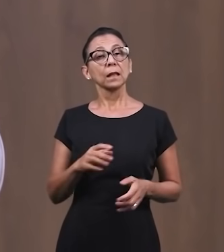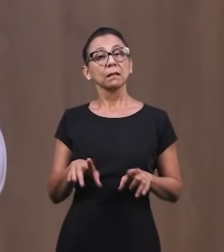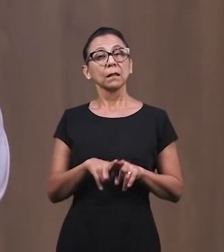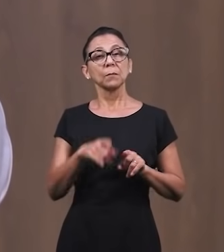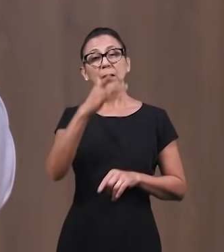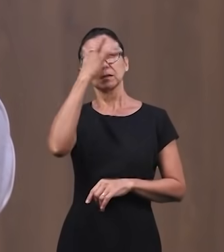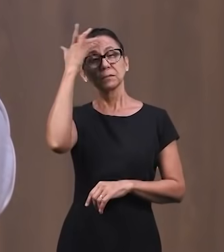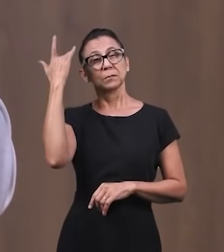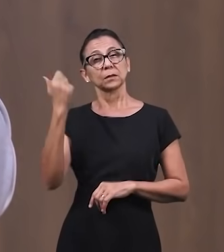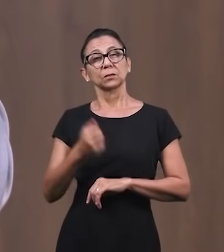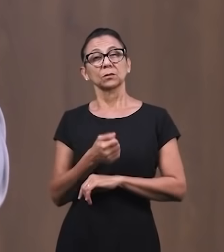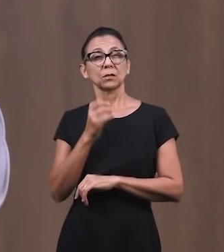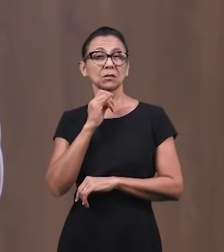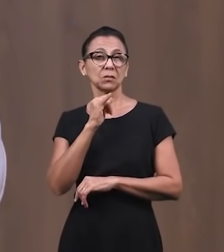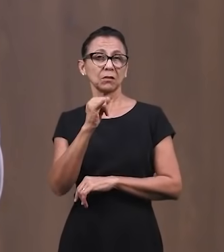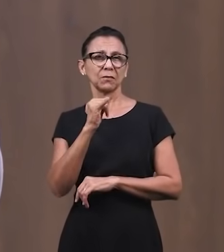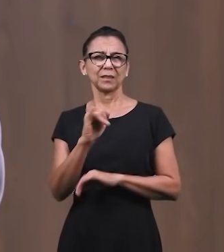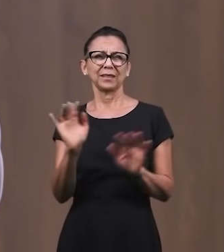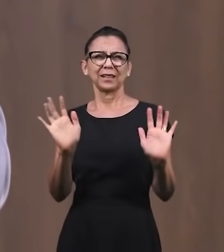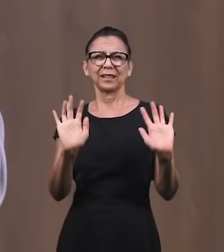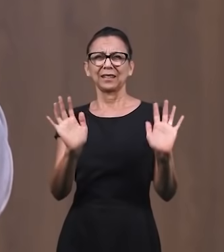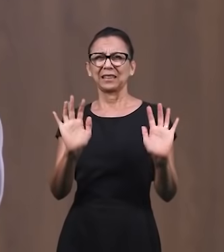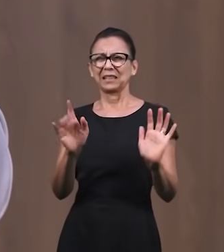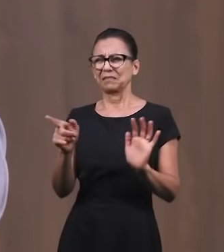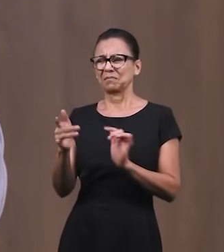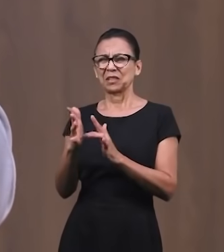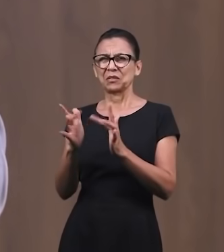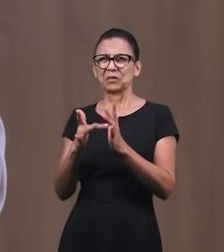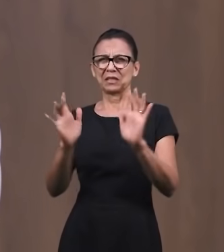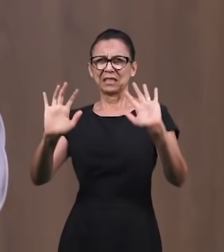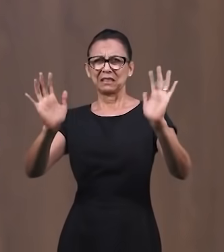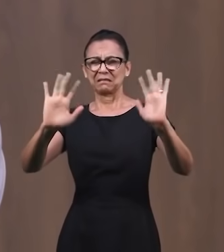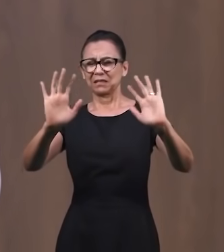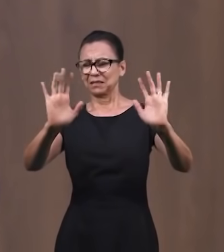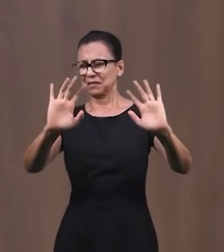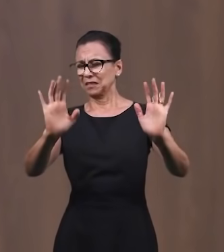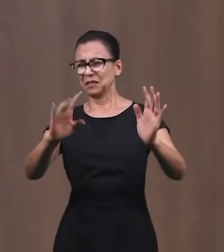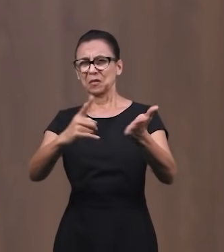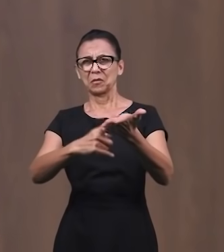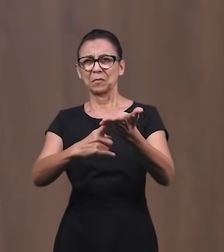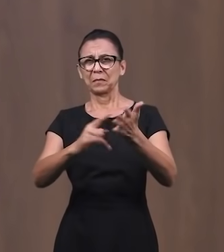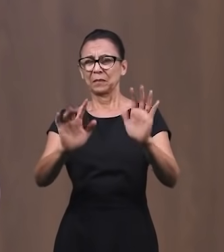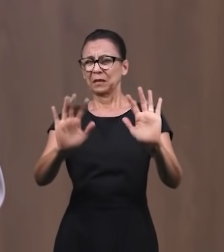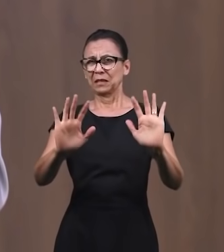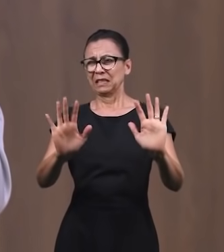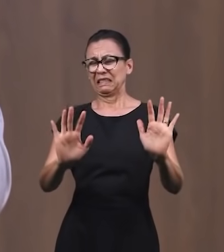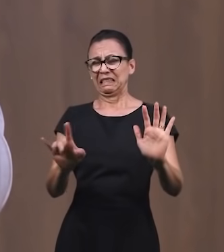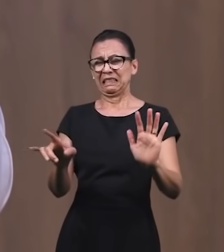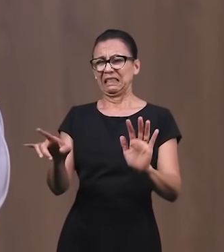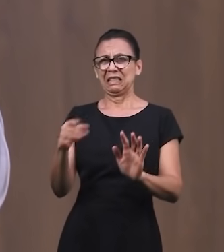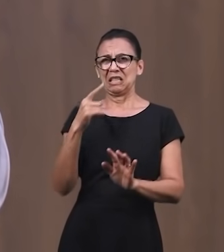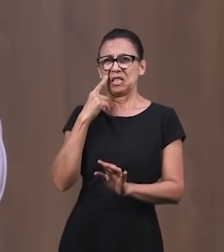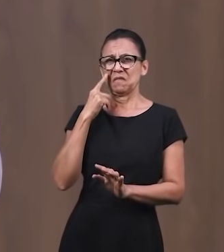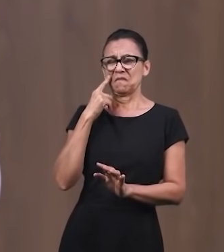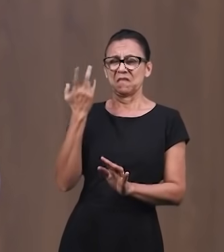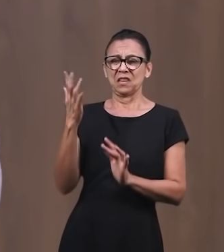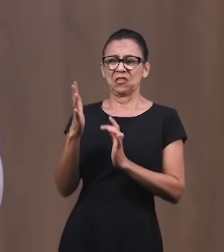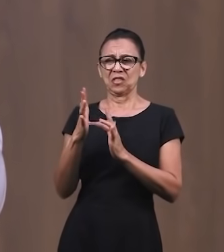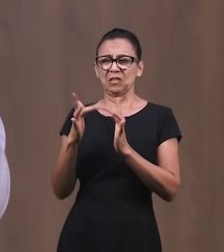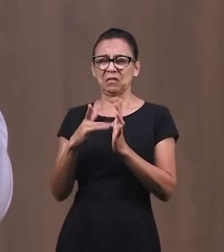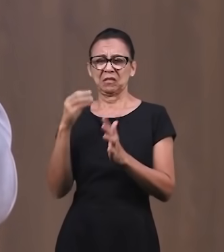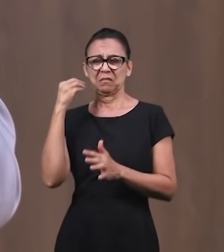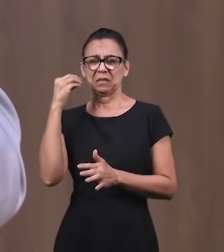vezes dizem, olha, não envolve com isso, não se envolva com isso, não, esse negócio de querer